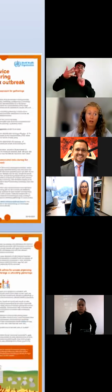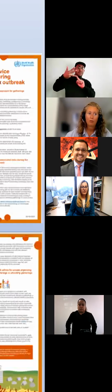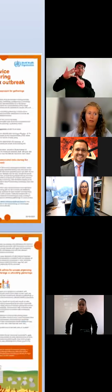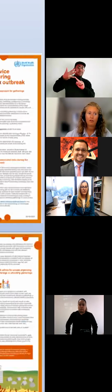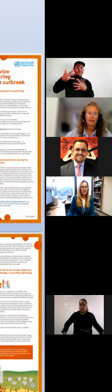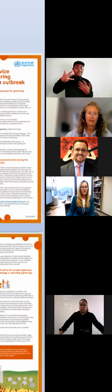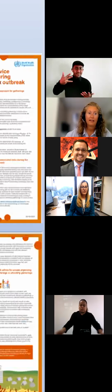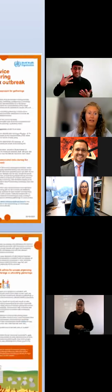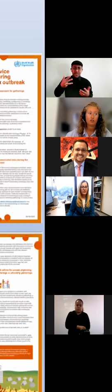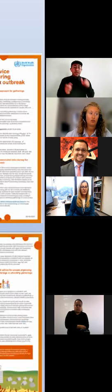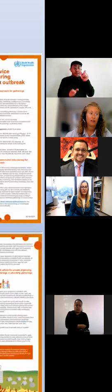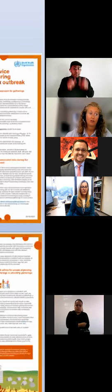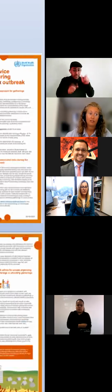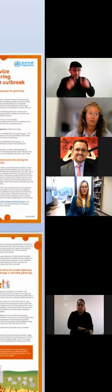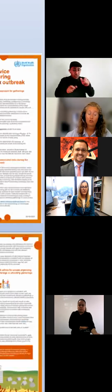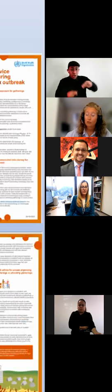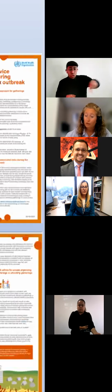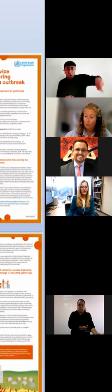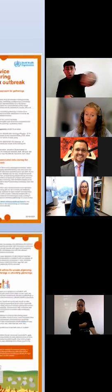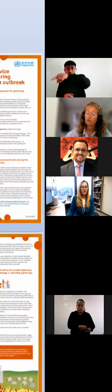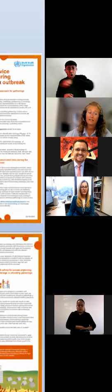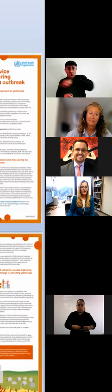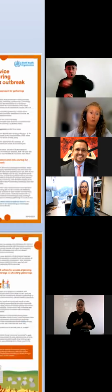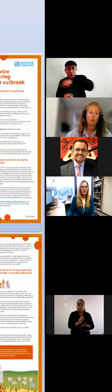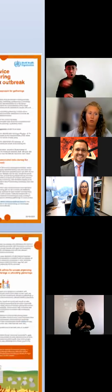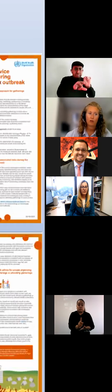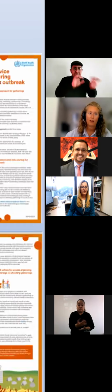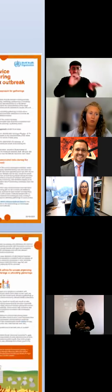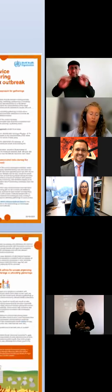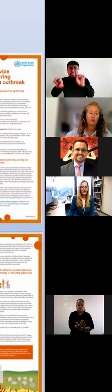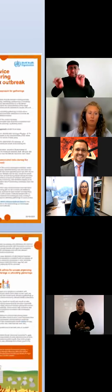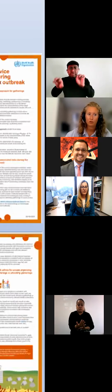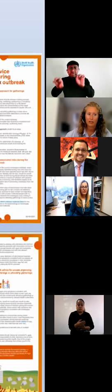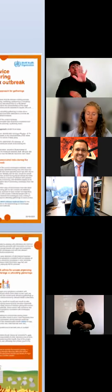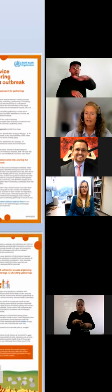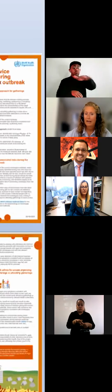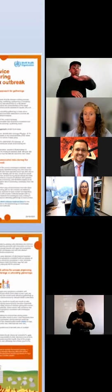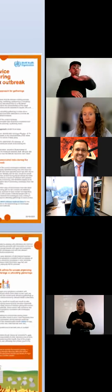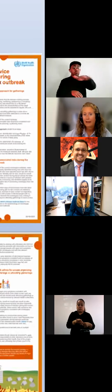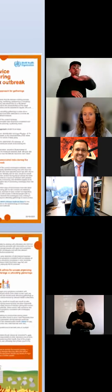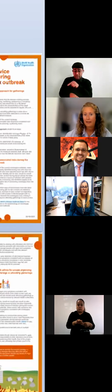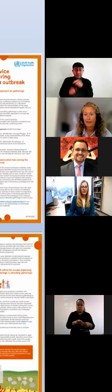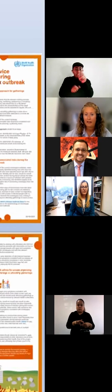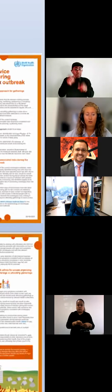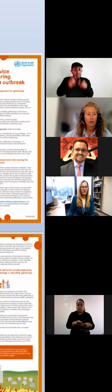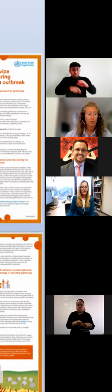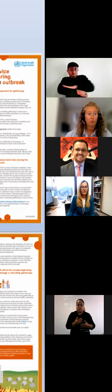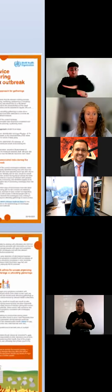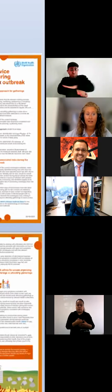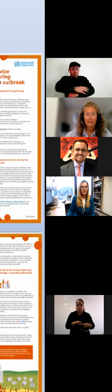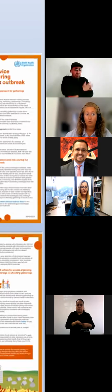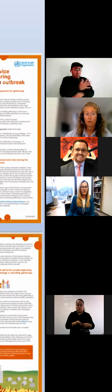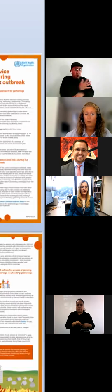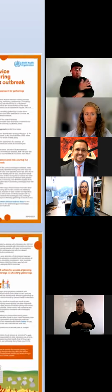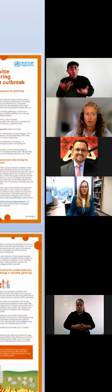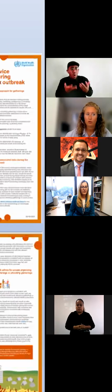quarta seria manter a toda a população em geral informados sobre esta evolução, a evolução do surto. A